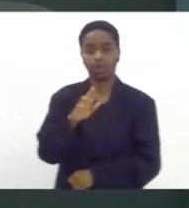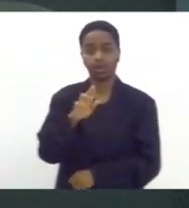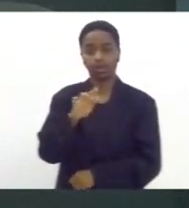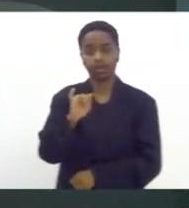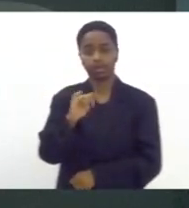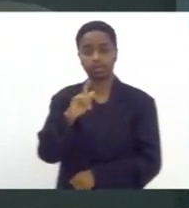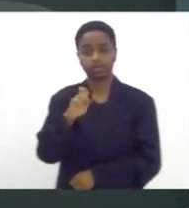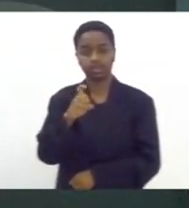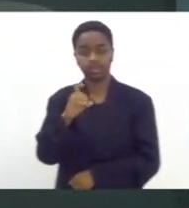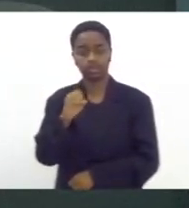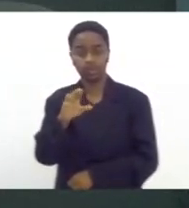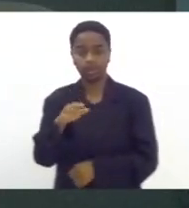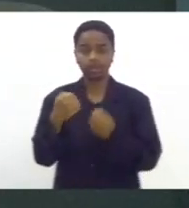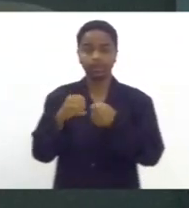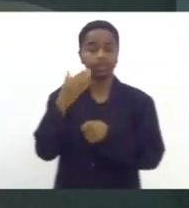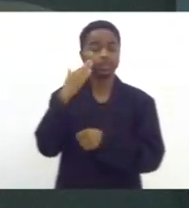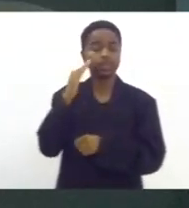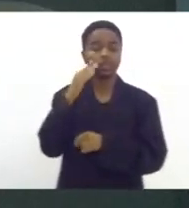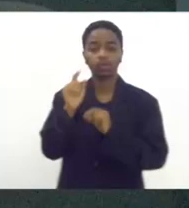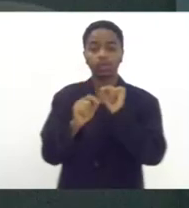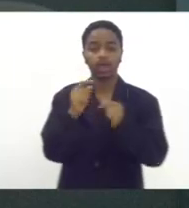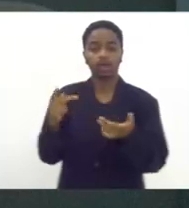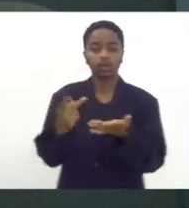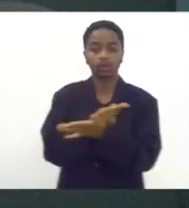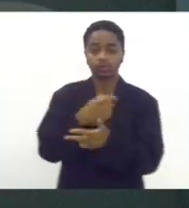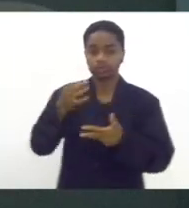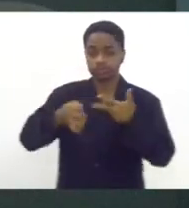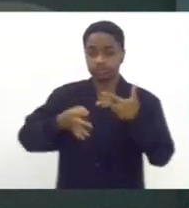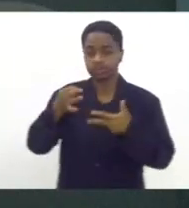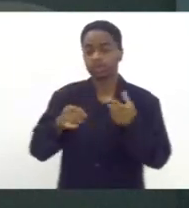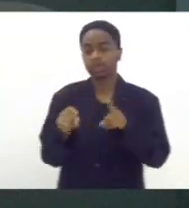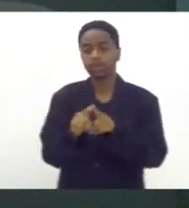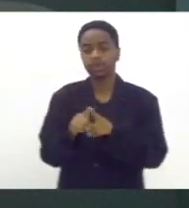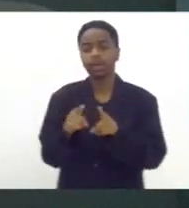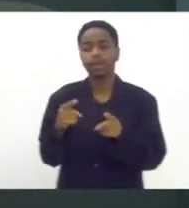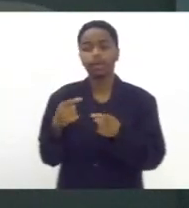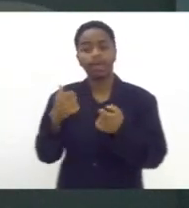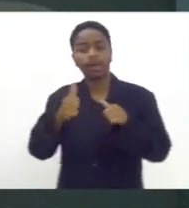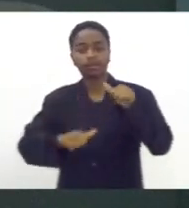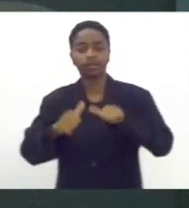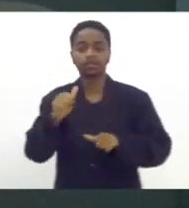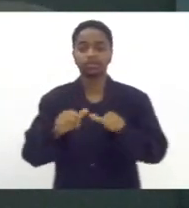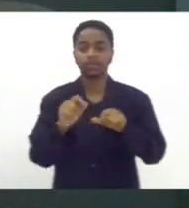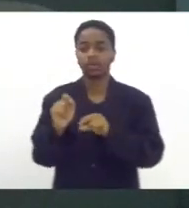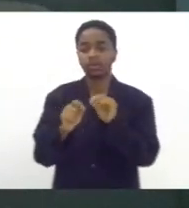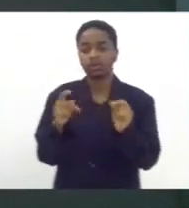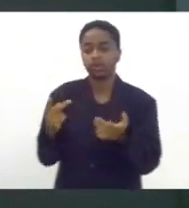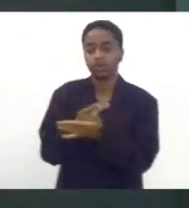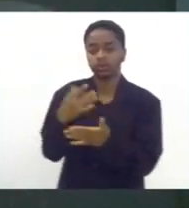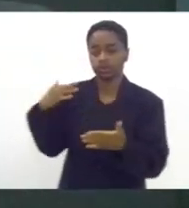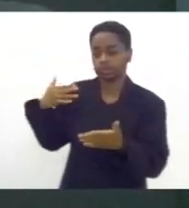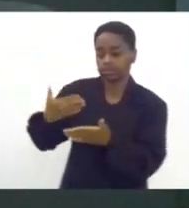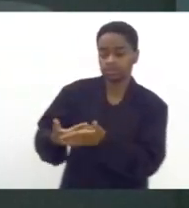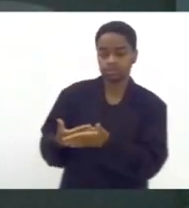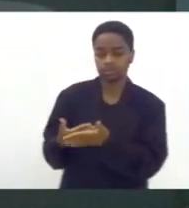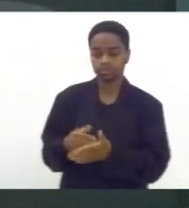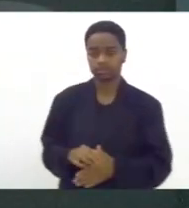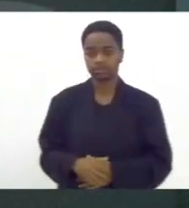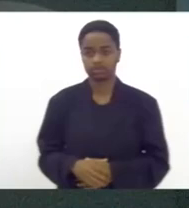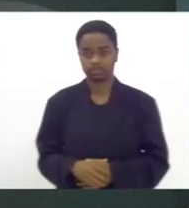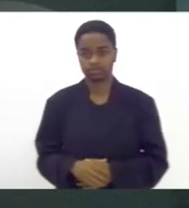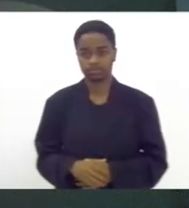entender o que que tá acontecendo lá no no no judiciário entendeu por que que vamos analisar as últimas sentenças vamos entender o que que tá